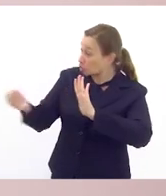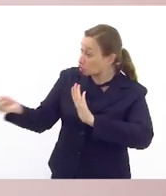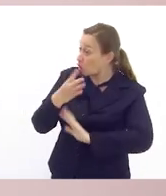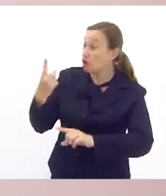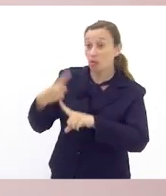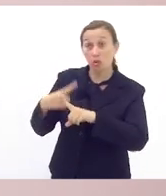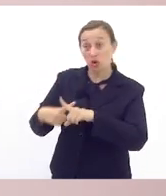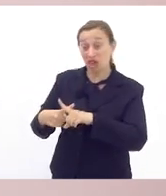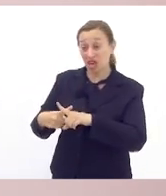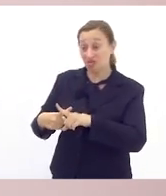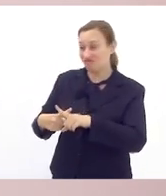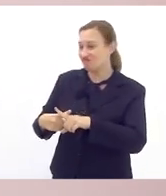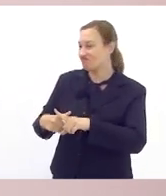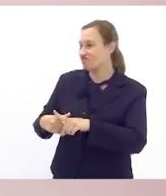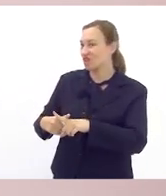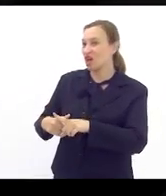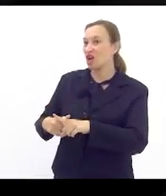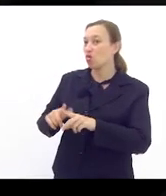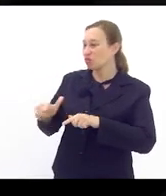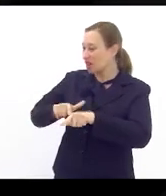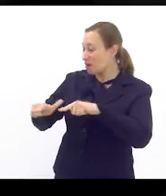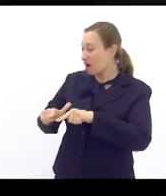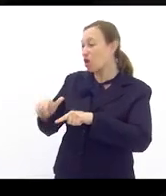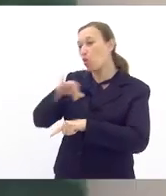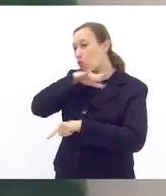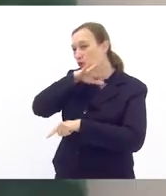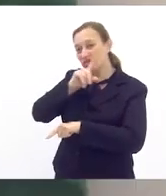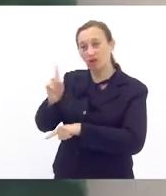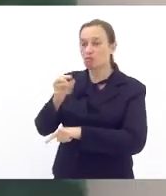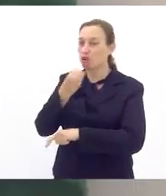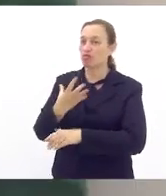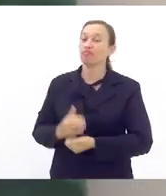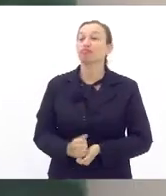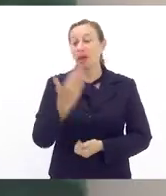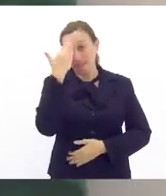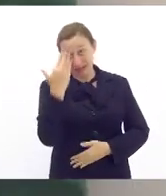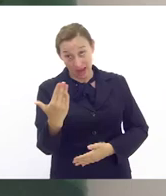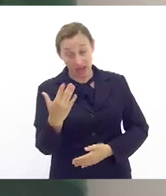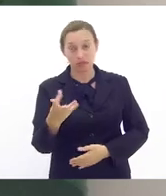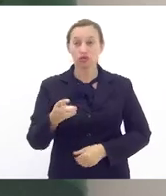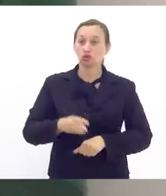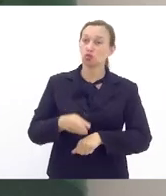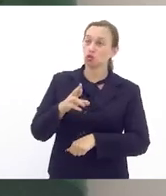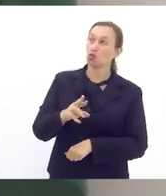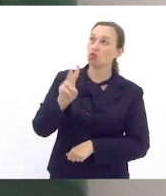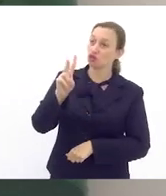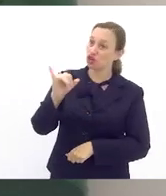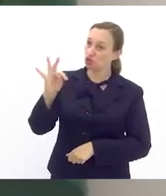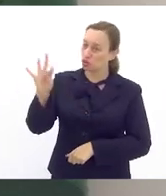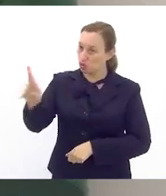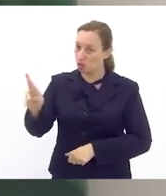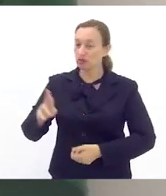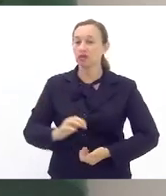aqui tá não tá funcionando Obrigado a todos obrigado Dr Vitor